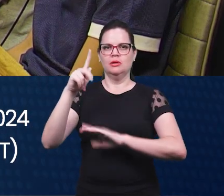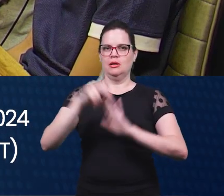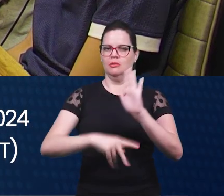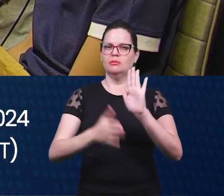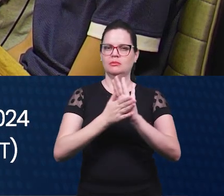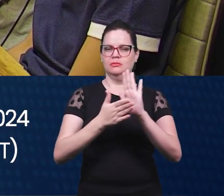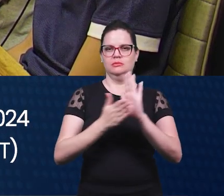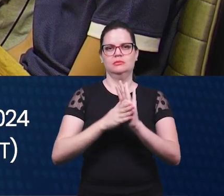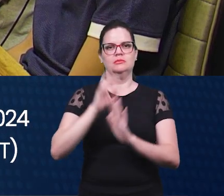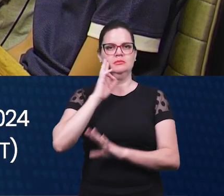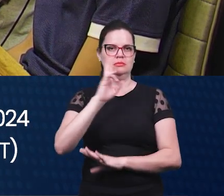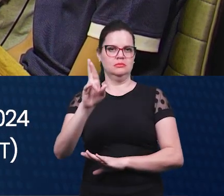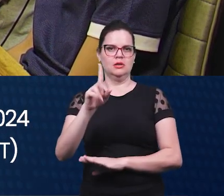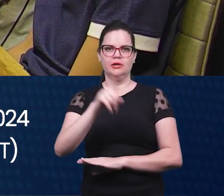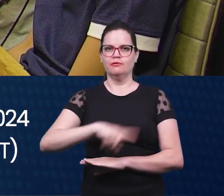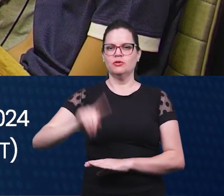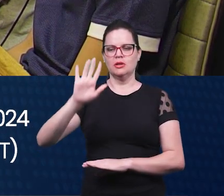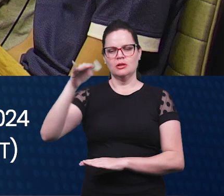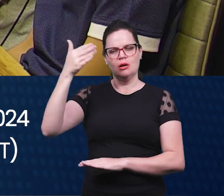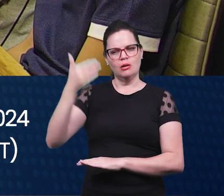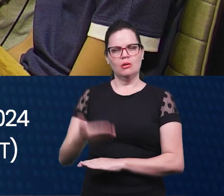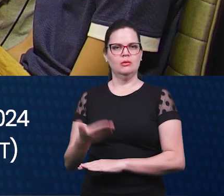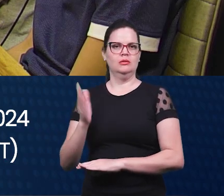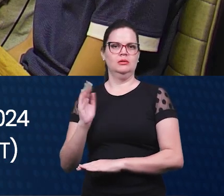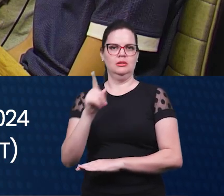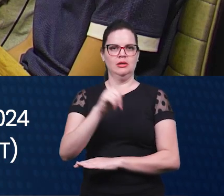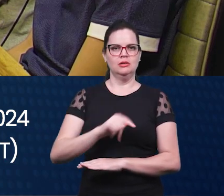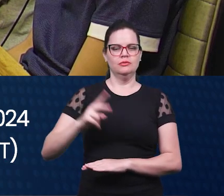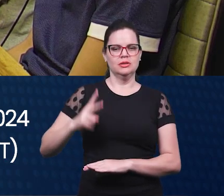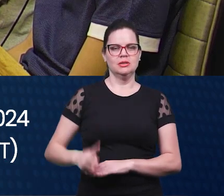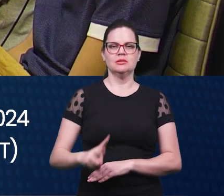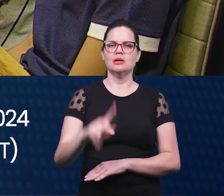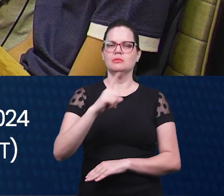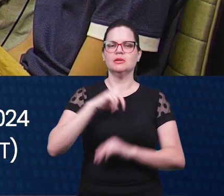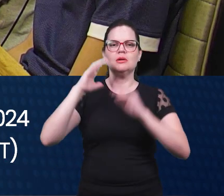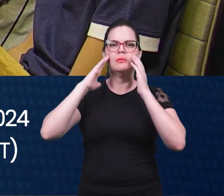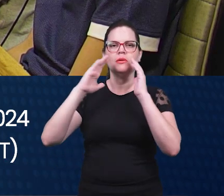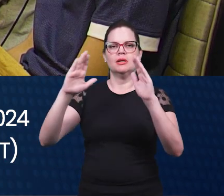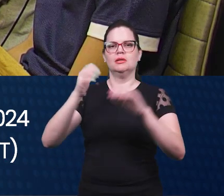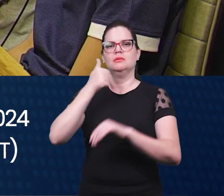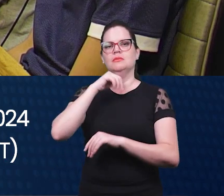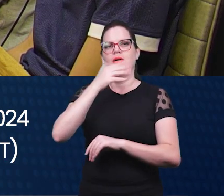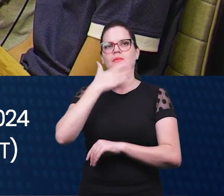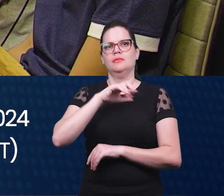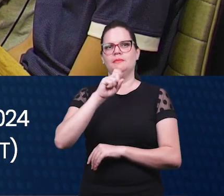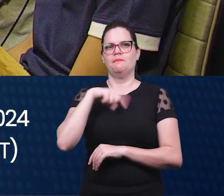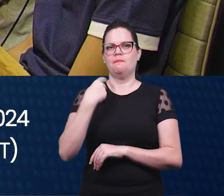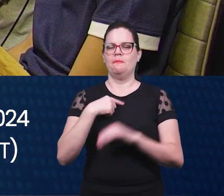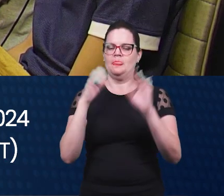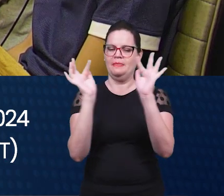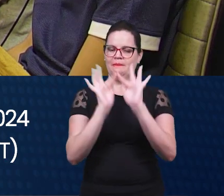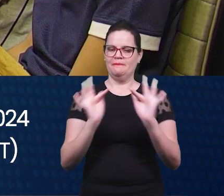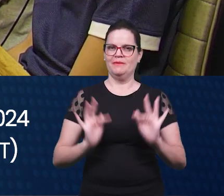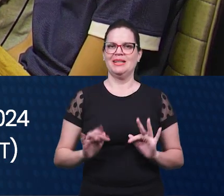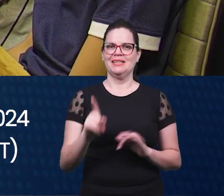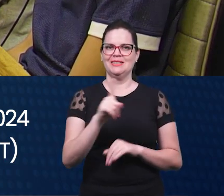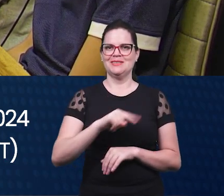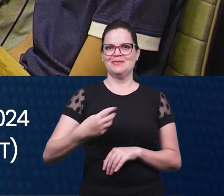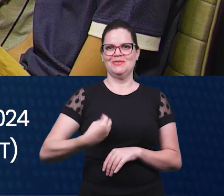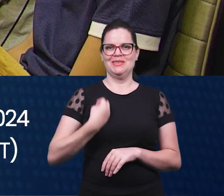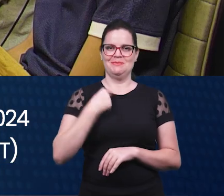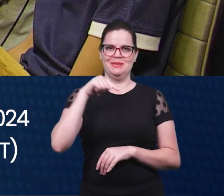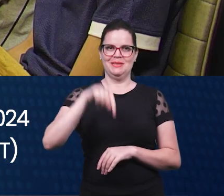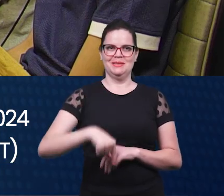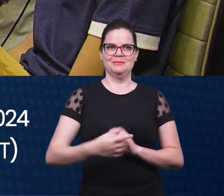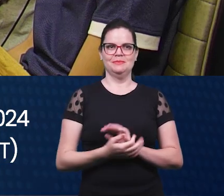do Senhor, né? Que vocês honrem. E vocês têm dado essa honra. E nós estamos muito, muito felizes com a participação de